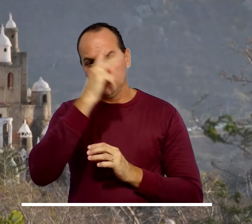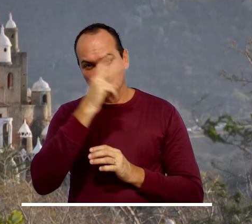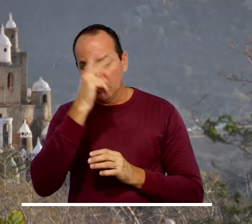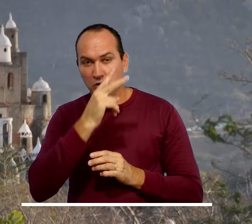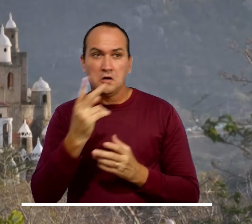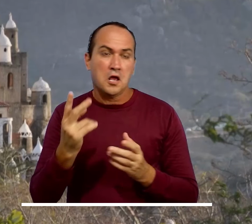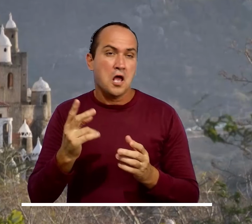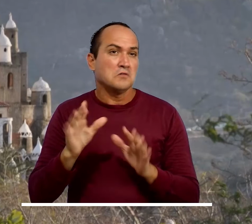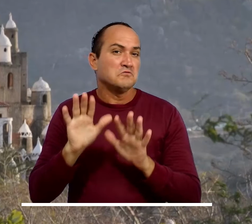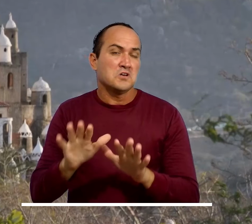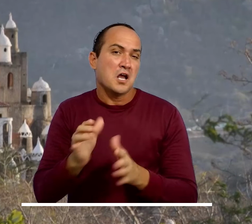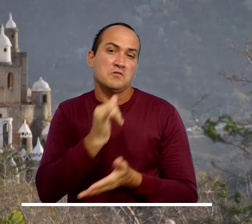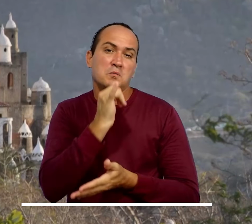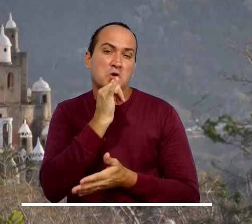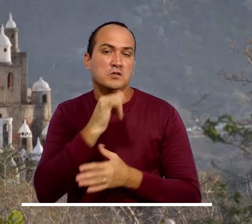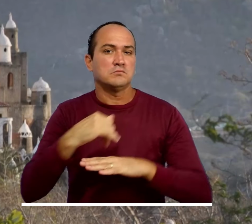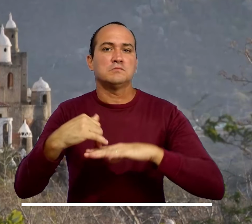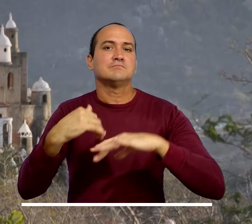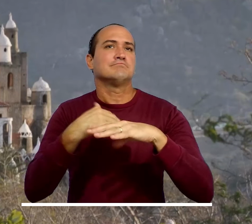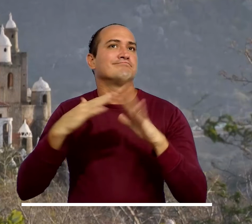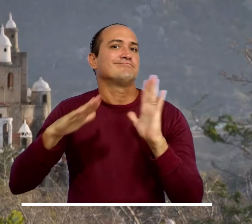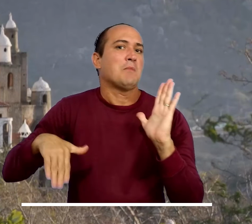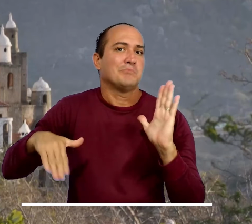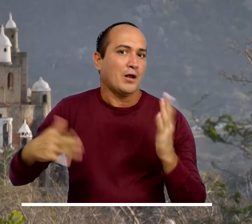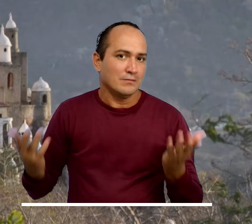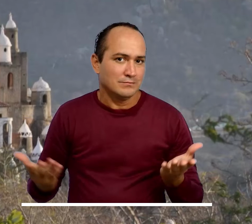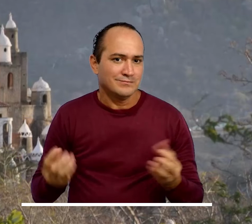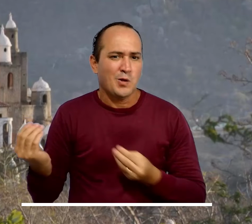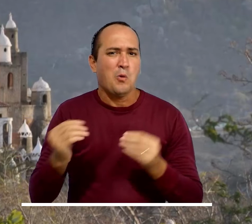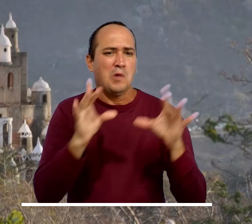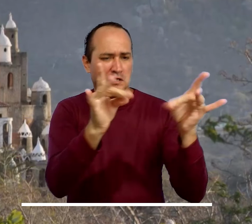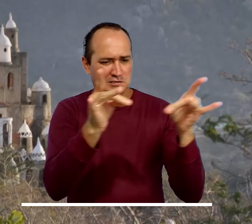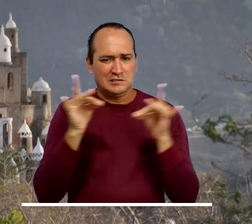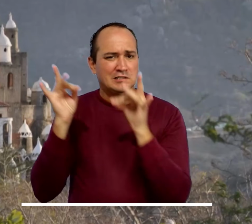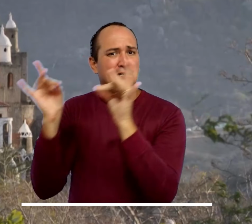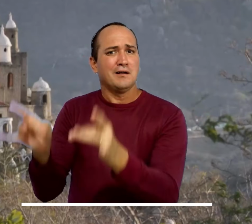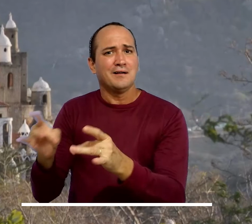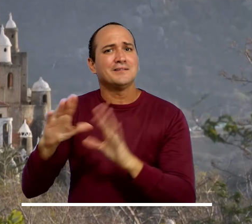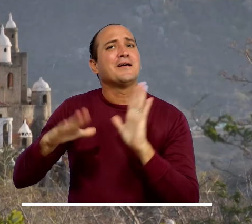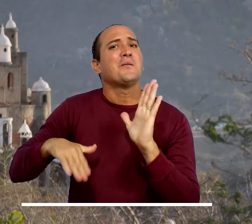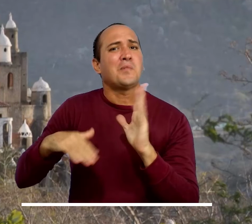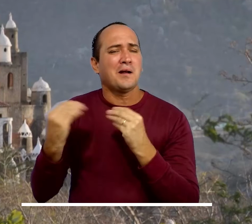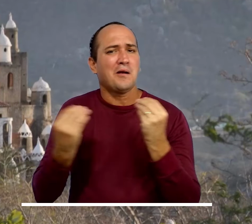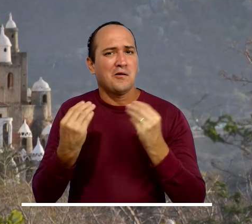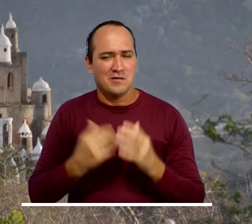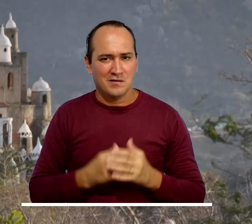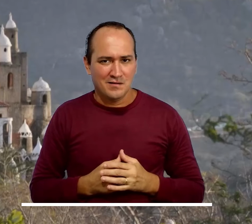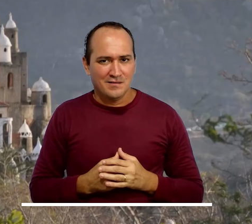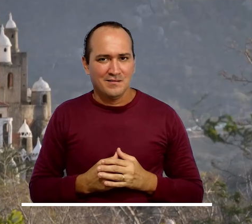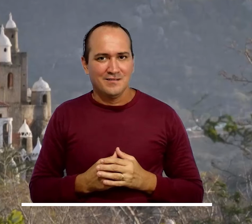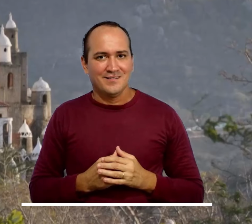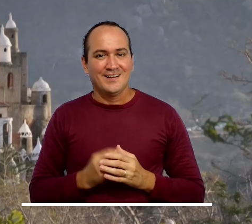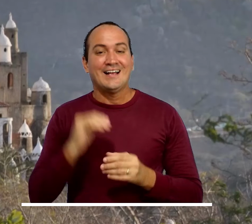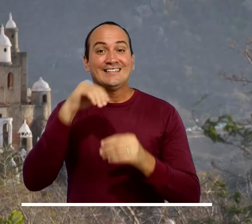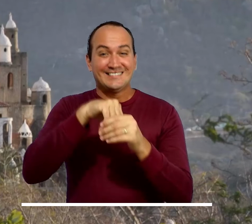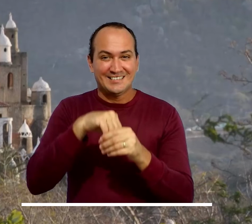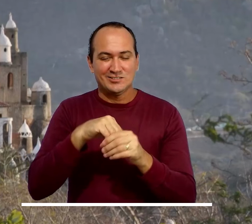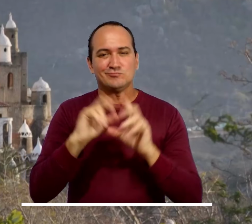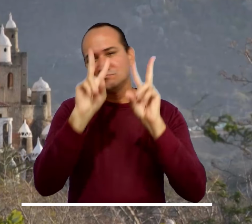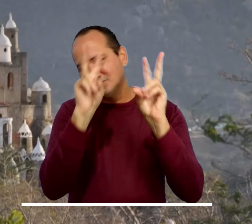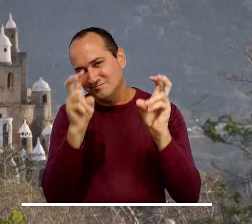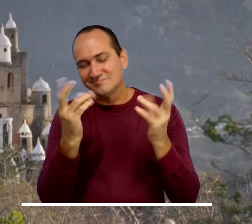esse castelo ficava, por exemplo, no litoral. Então, como é que a gente coloca esse castelo no litoral para fazer sentido dentro da nossa